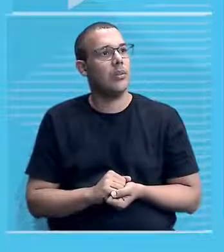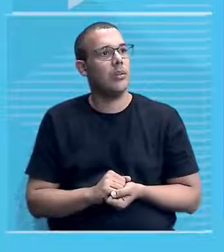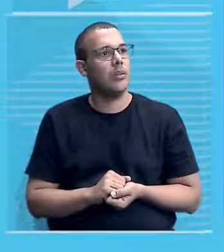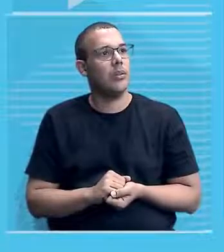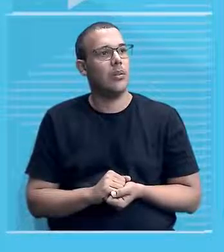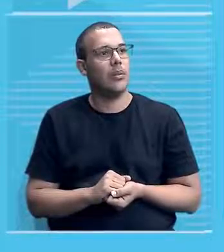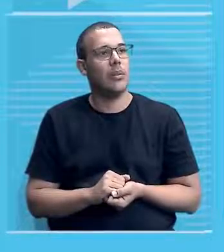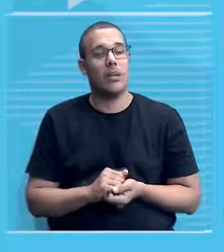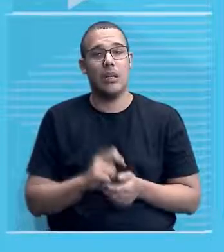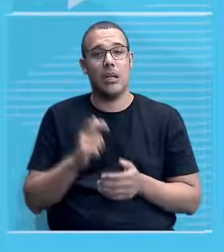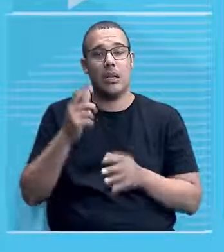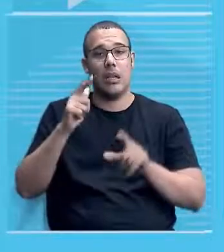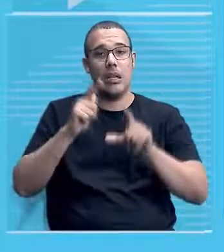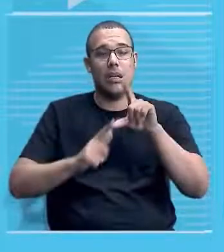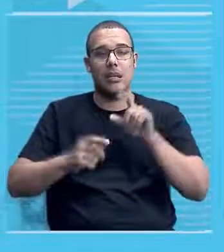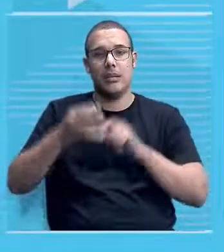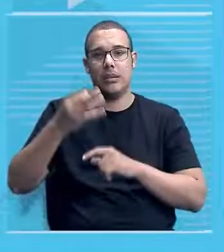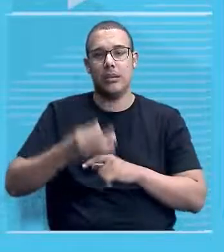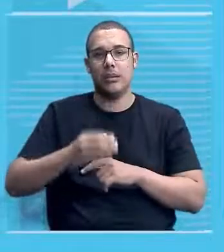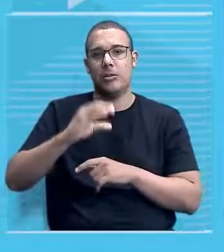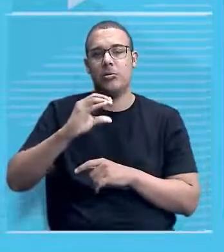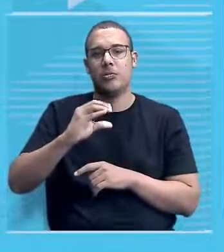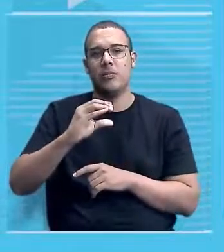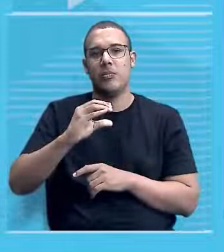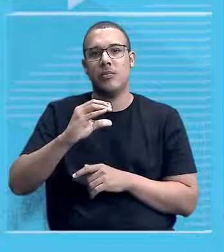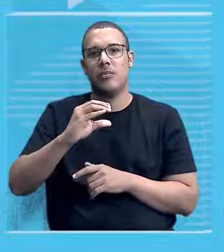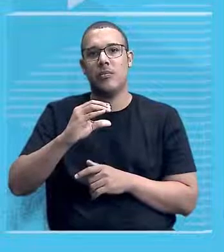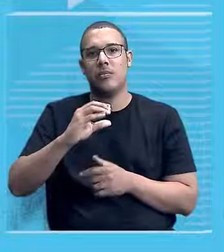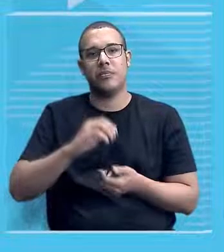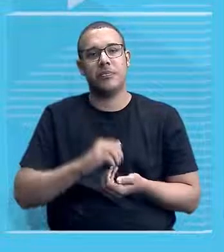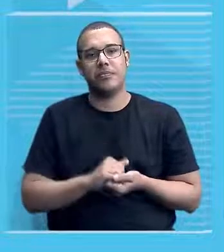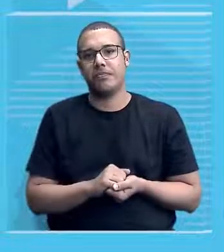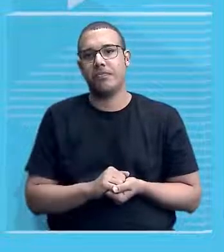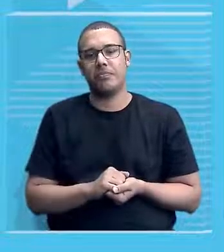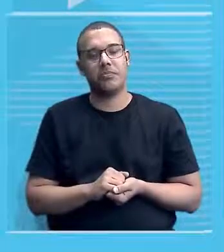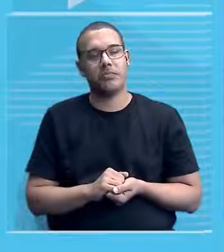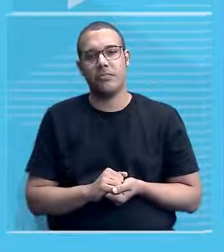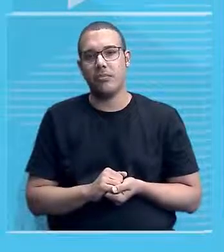letra não adianta resistir